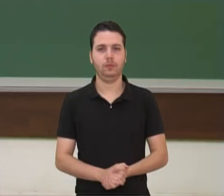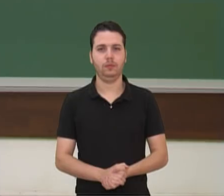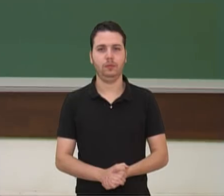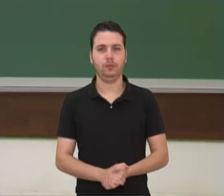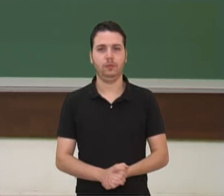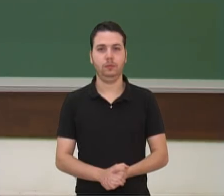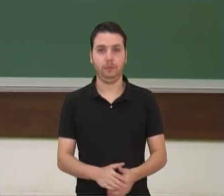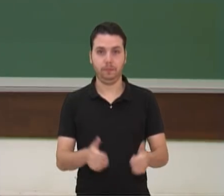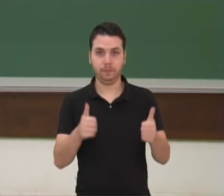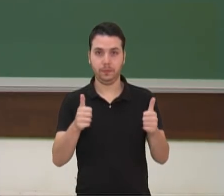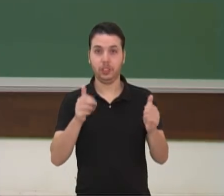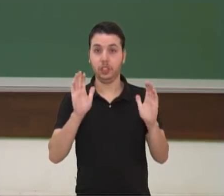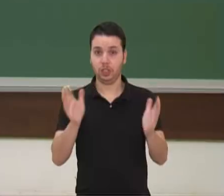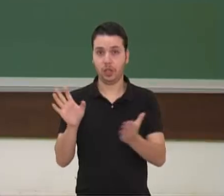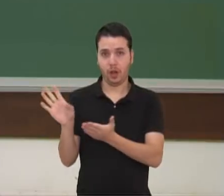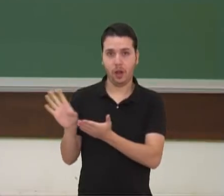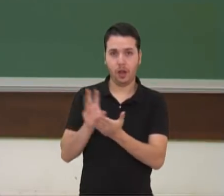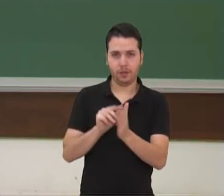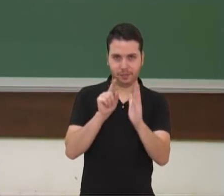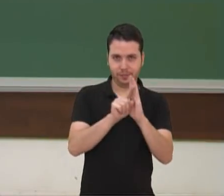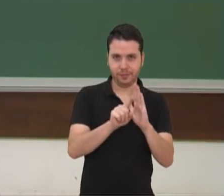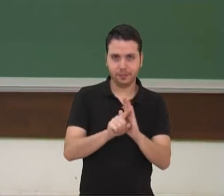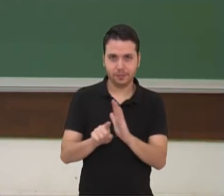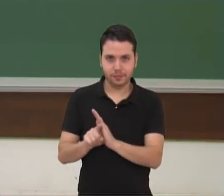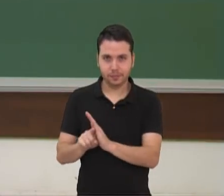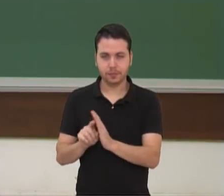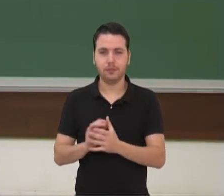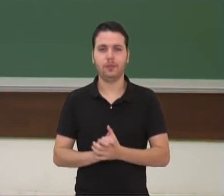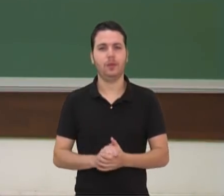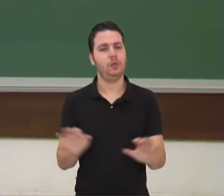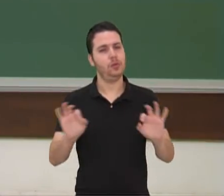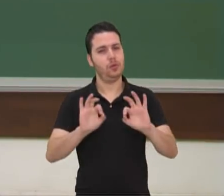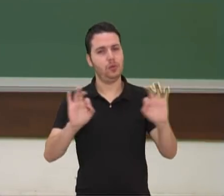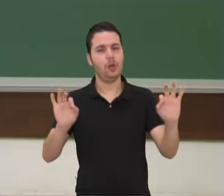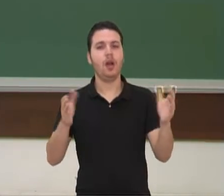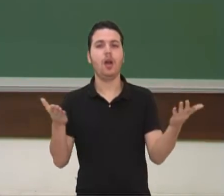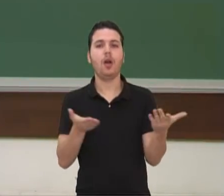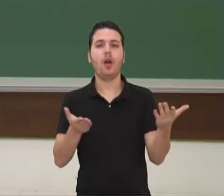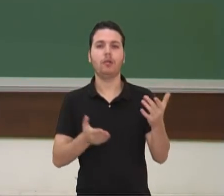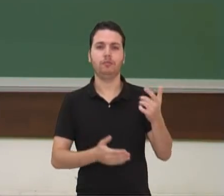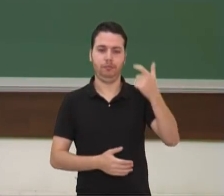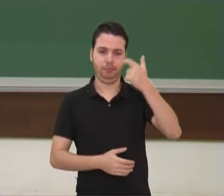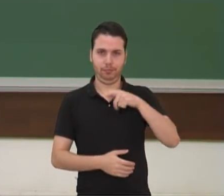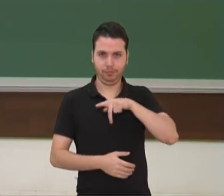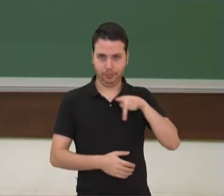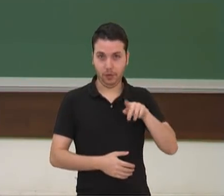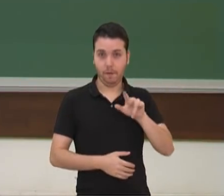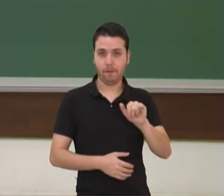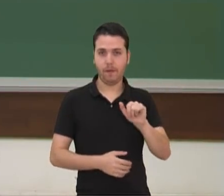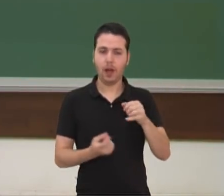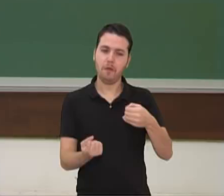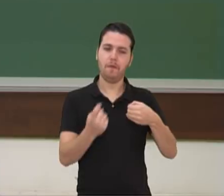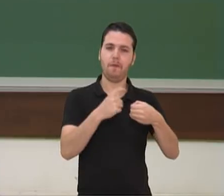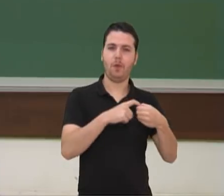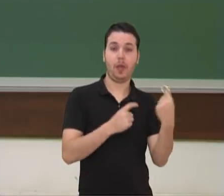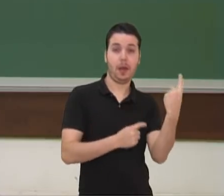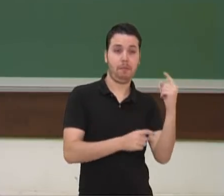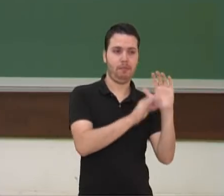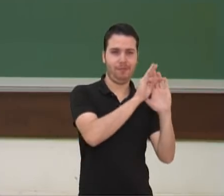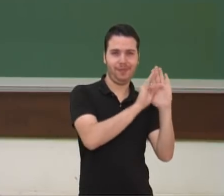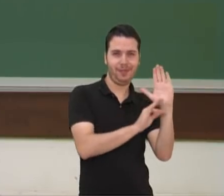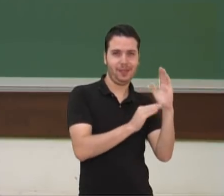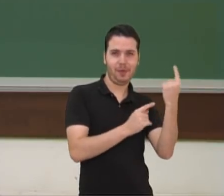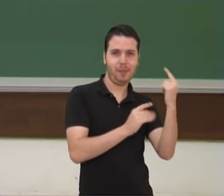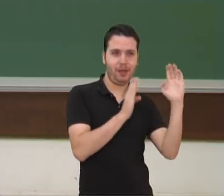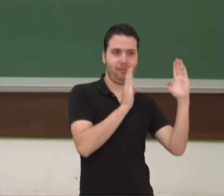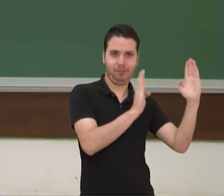E aí, já copiou as perguntas? Ótimo! Então agora a professora vai colocar na primeira tela para